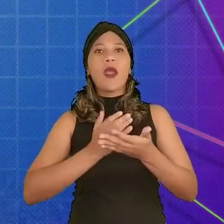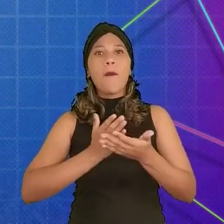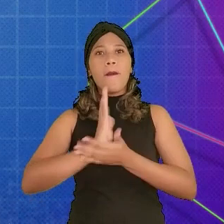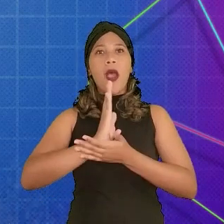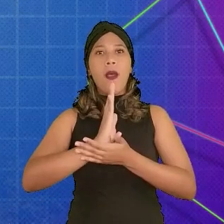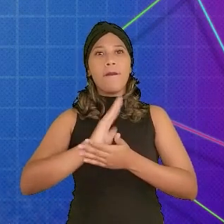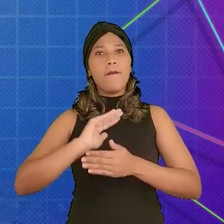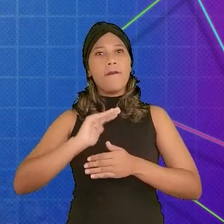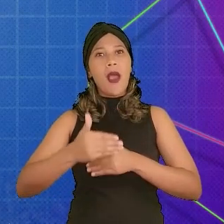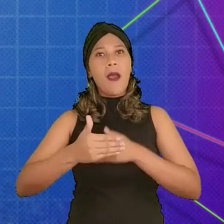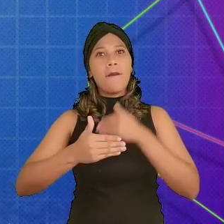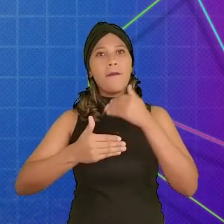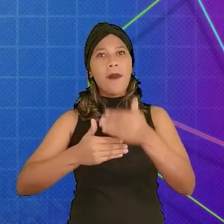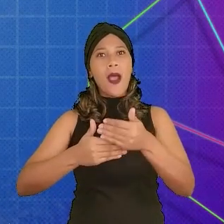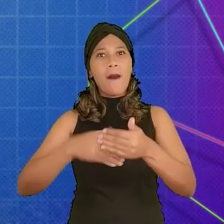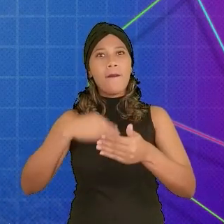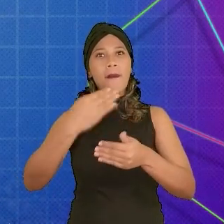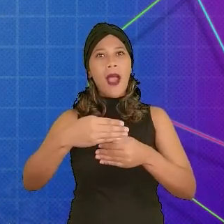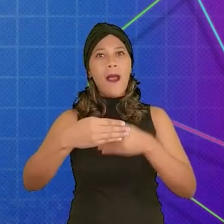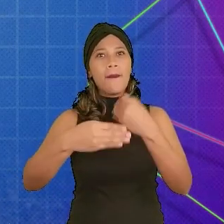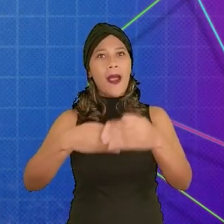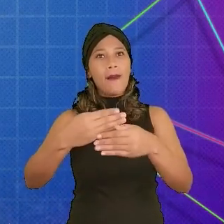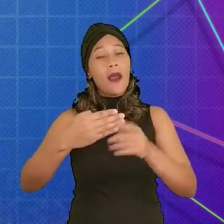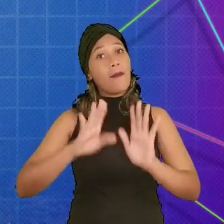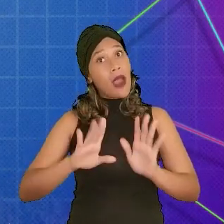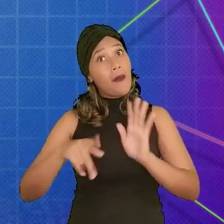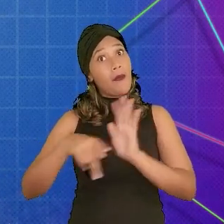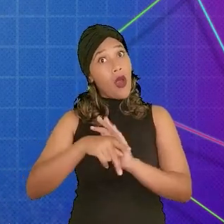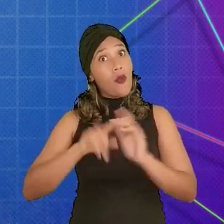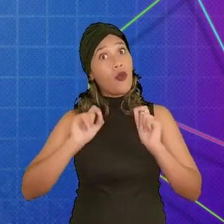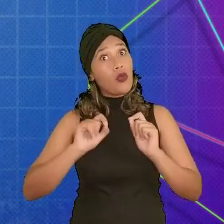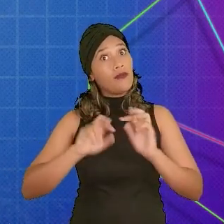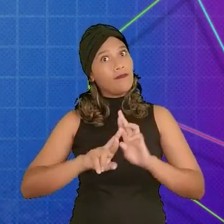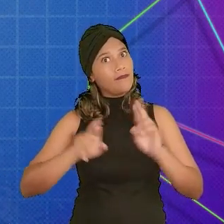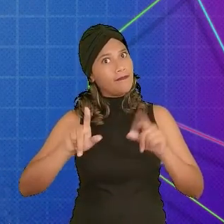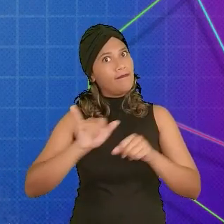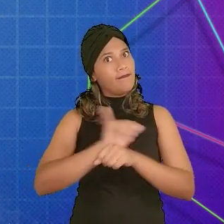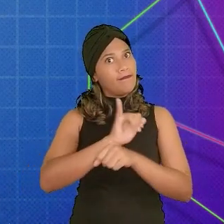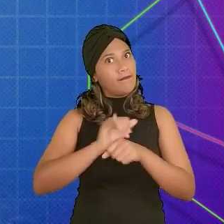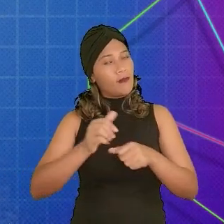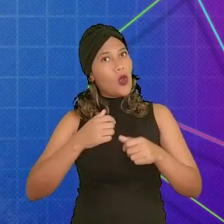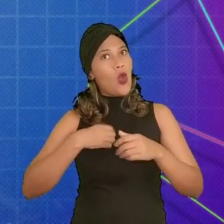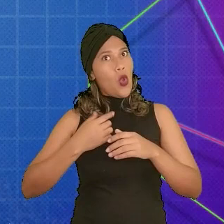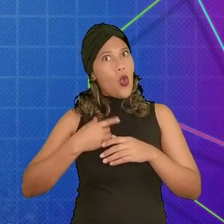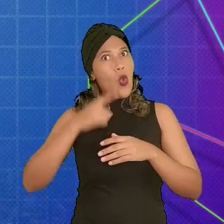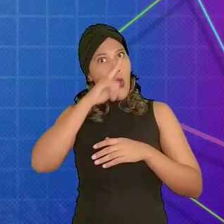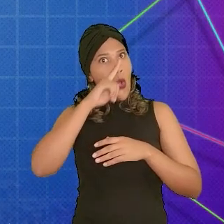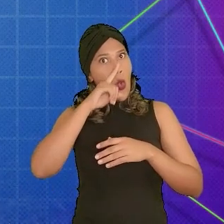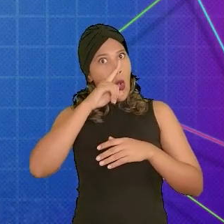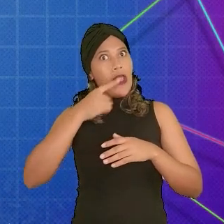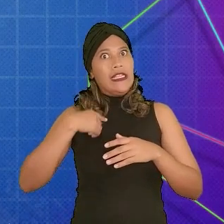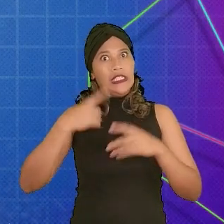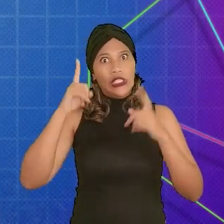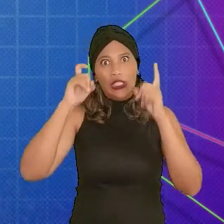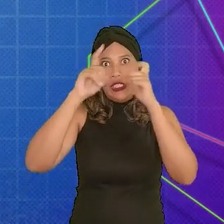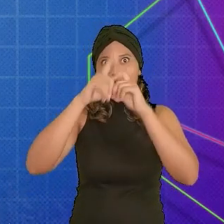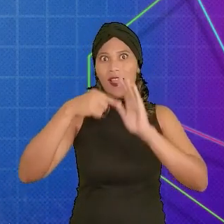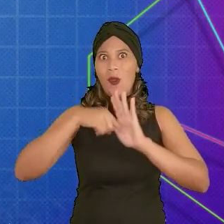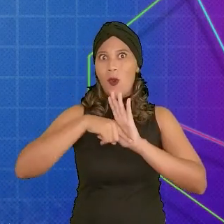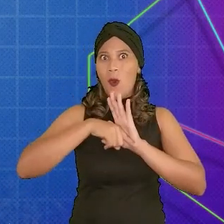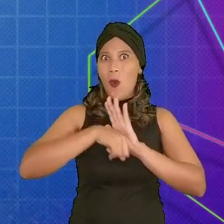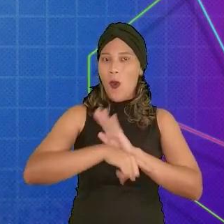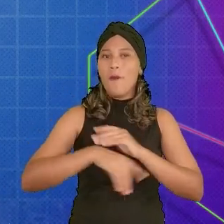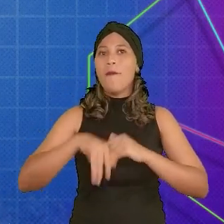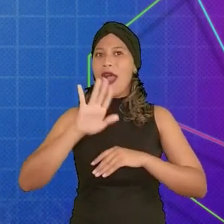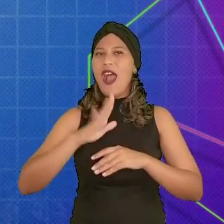passa de fase e vai para outro labirinto, só que com obstáculos mais elaborados. Você consegue jogar facilmente esses dois